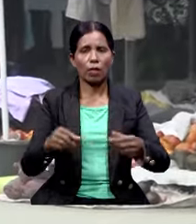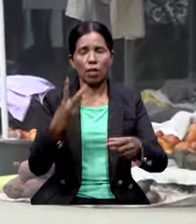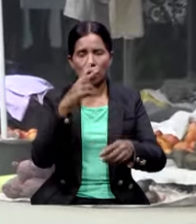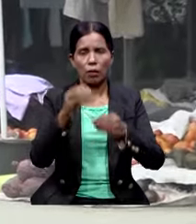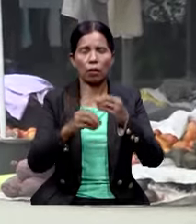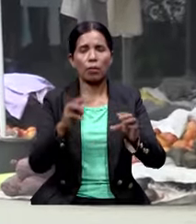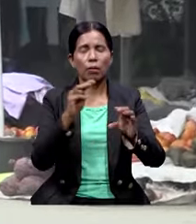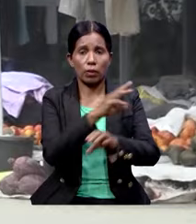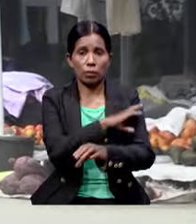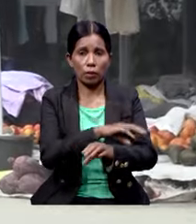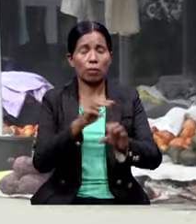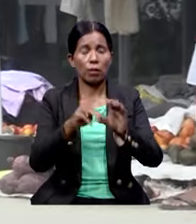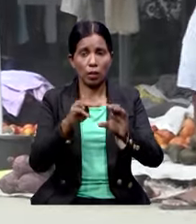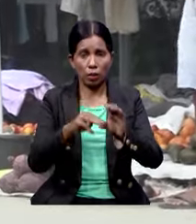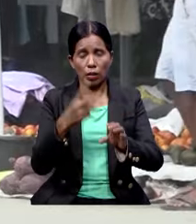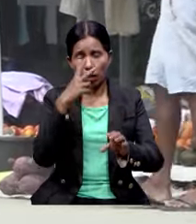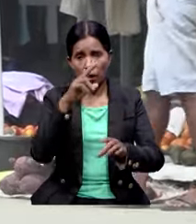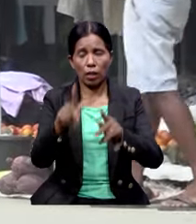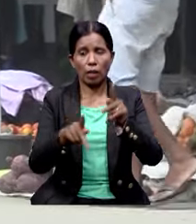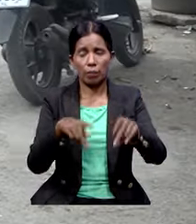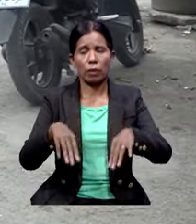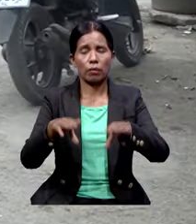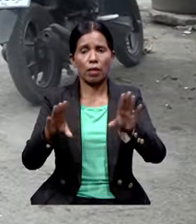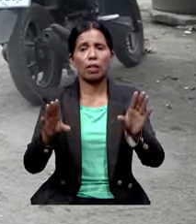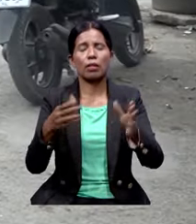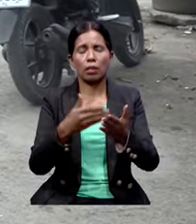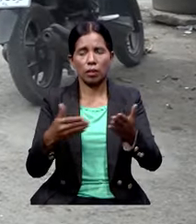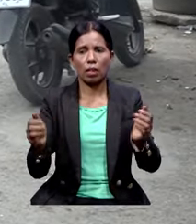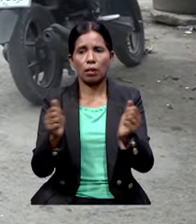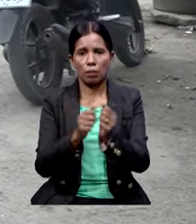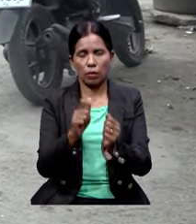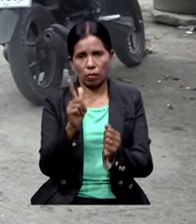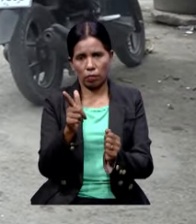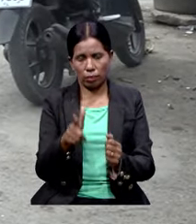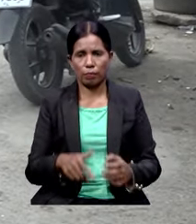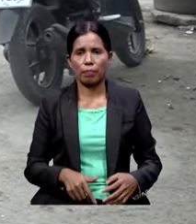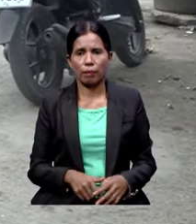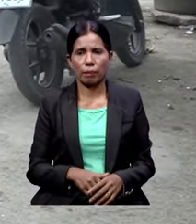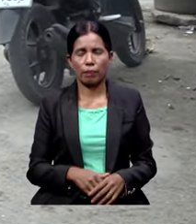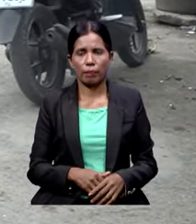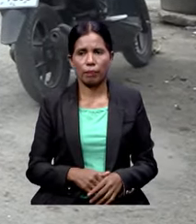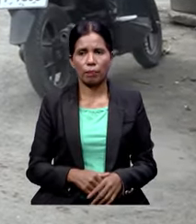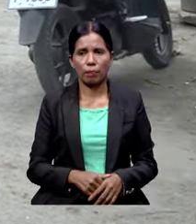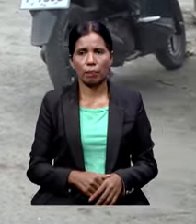iha mercado Manlewana hodi kontrola vendedor sira hamutu kruanulu resin. Felicia Fonseca, Benvinda Ximenez, Ziemen.